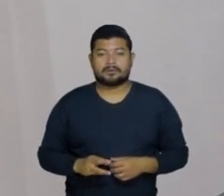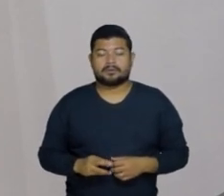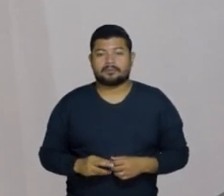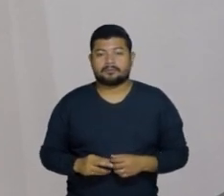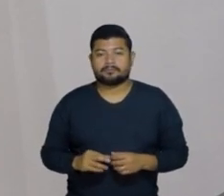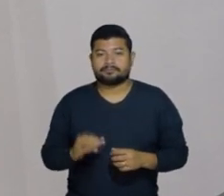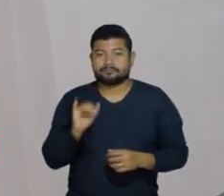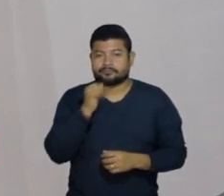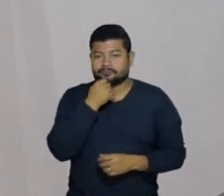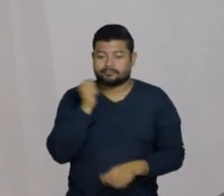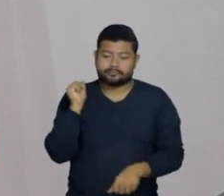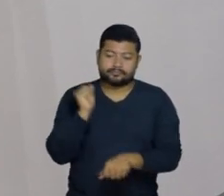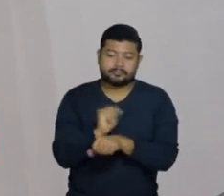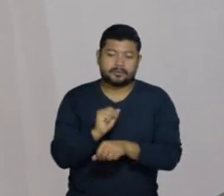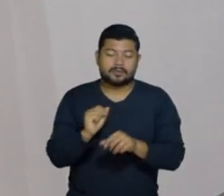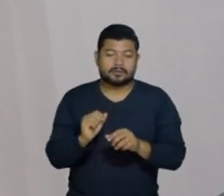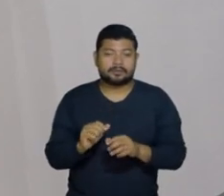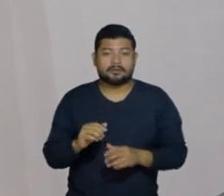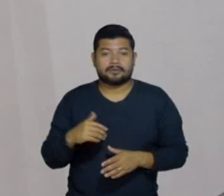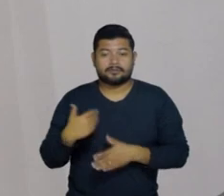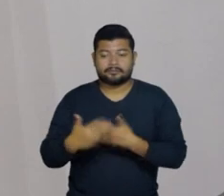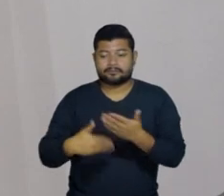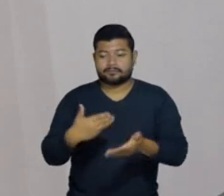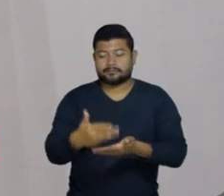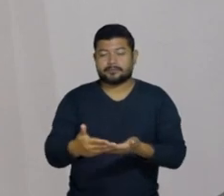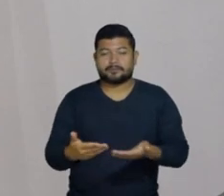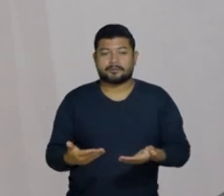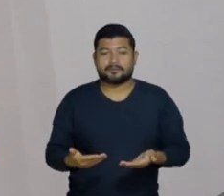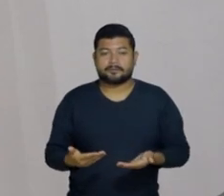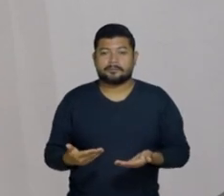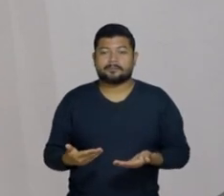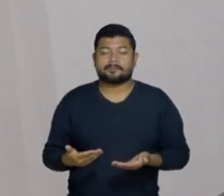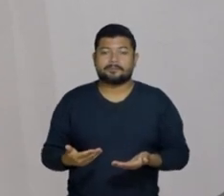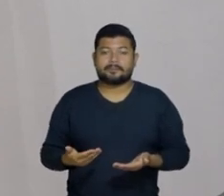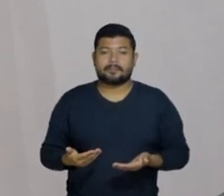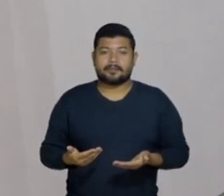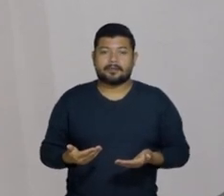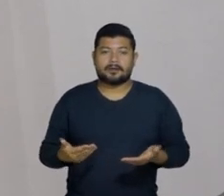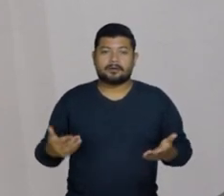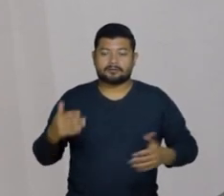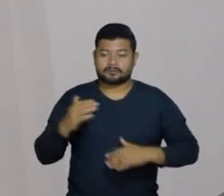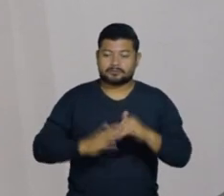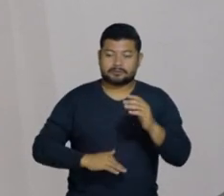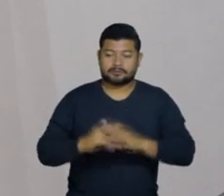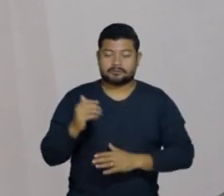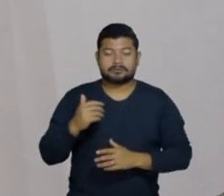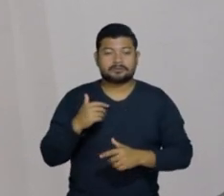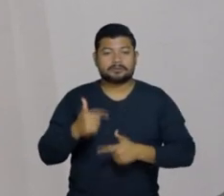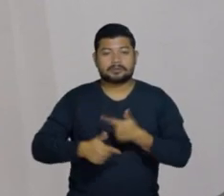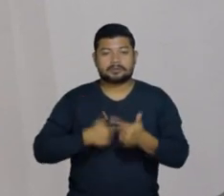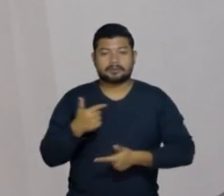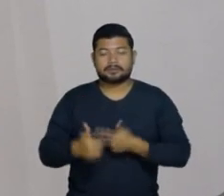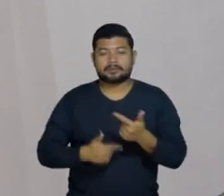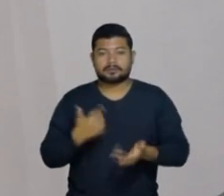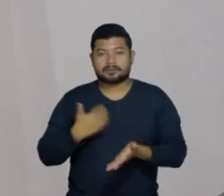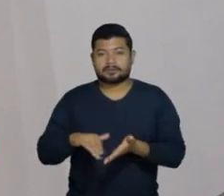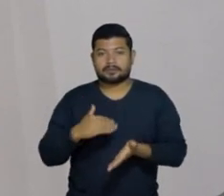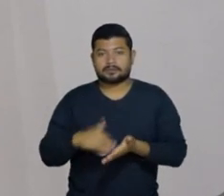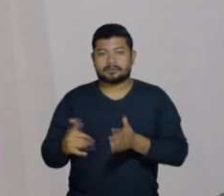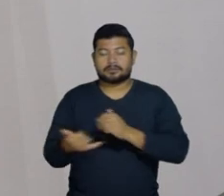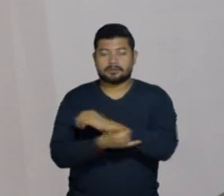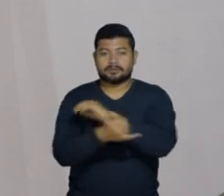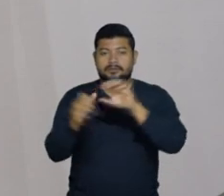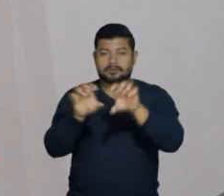está parada por muitos anos, mas um grande trabalho da Secretaria de Infraestrutura, como disse aqui